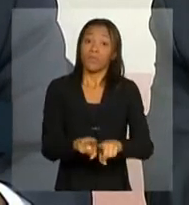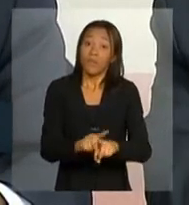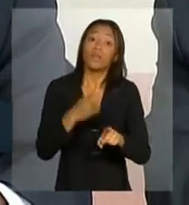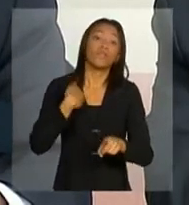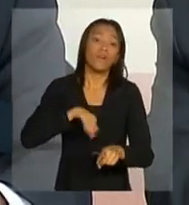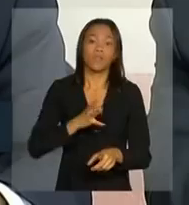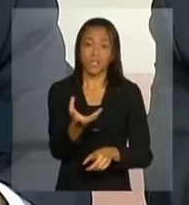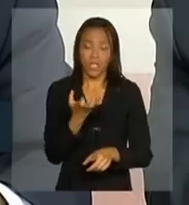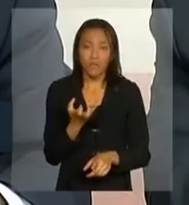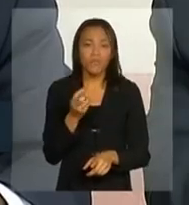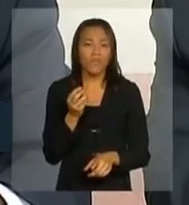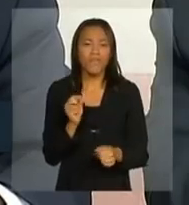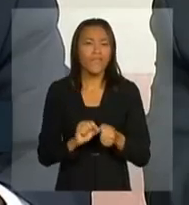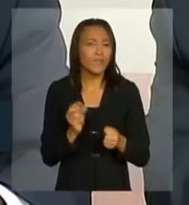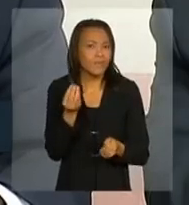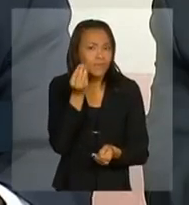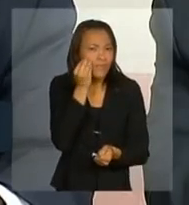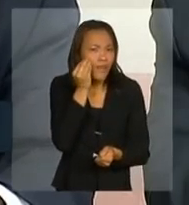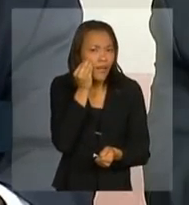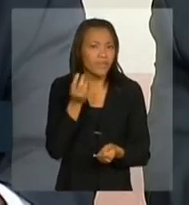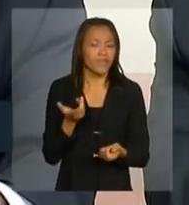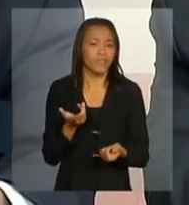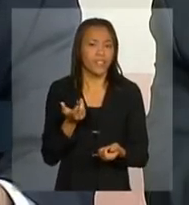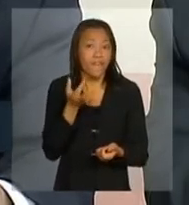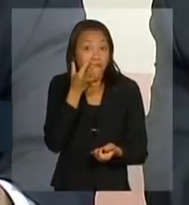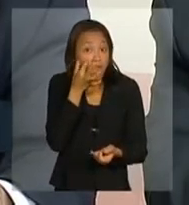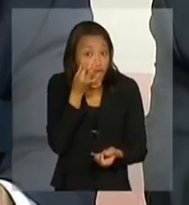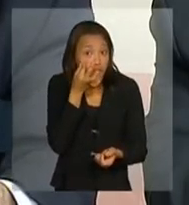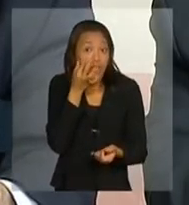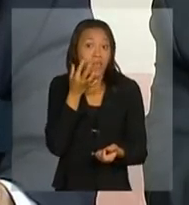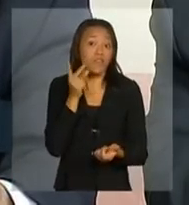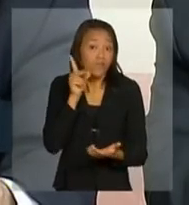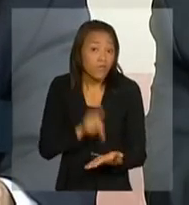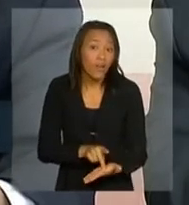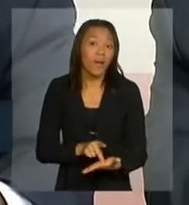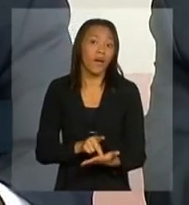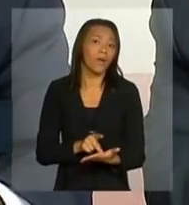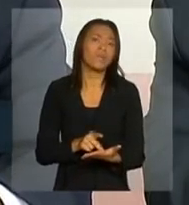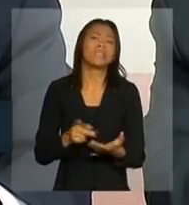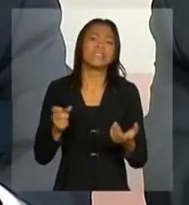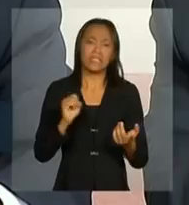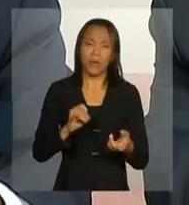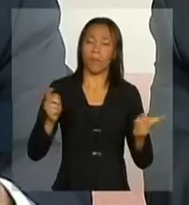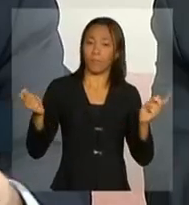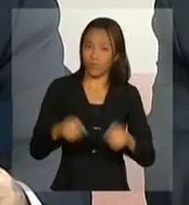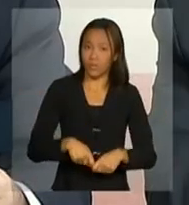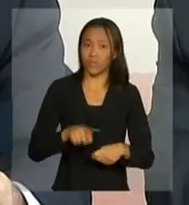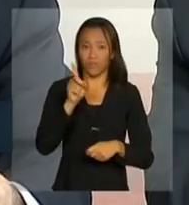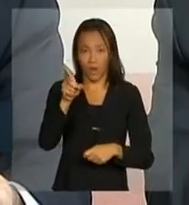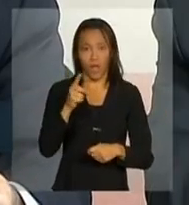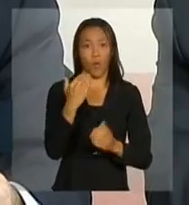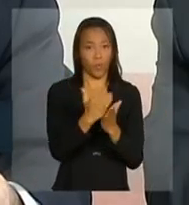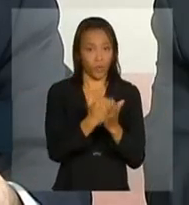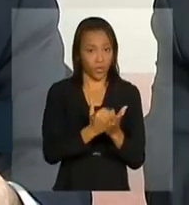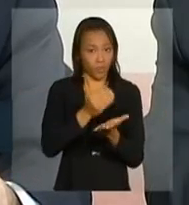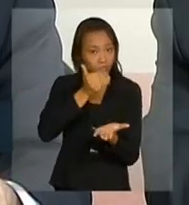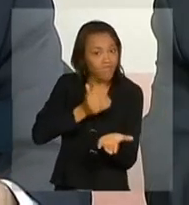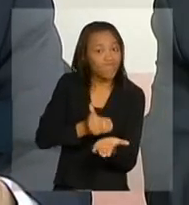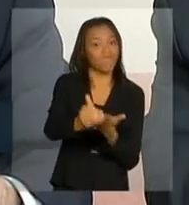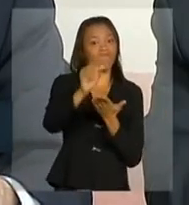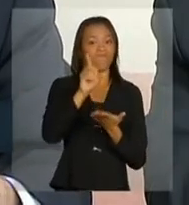queríamos fazer um teste, nós queríamos na prática ver a viabilidade do nosso programa.